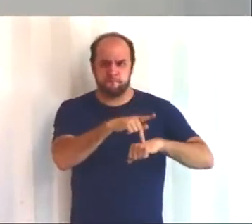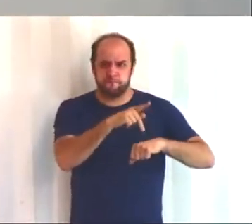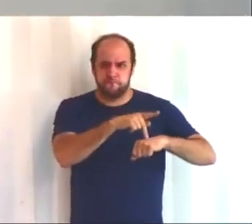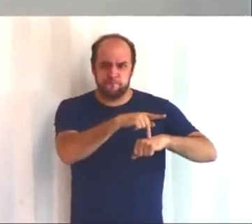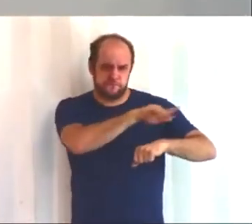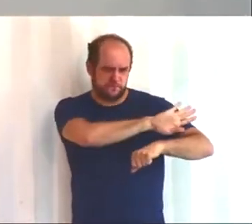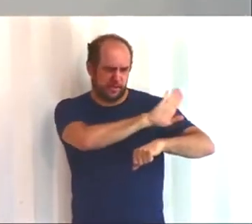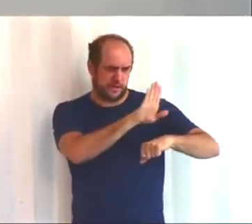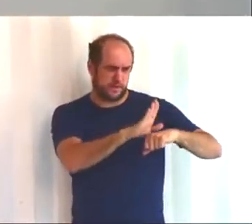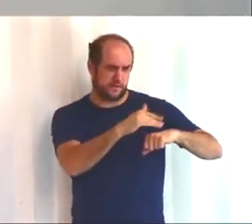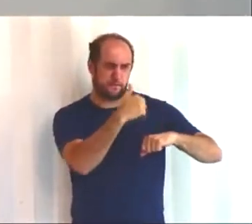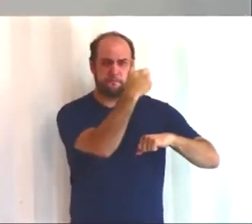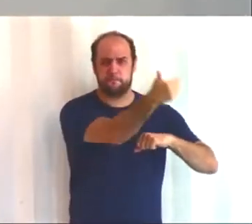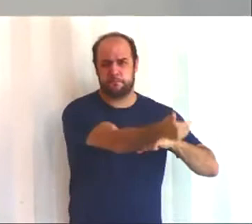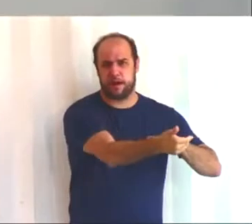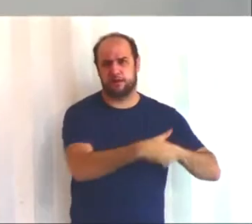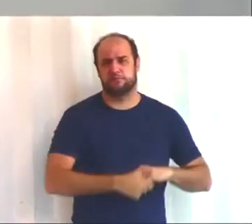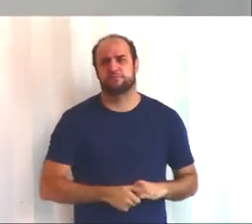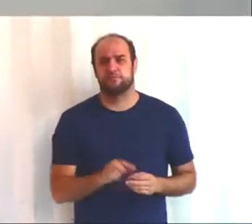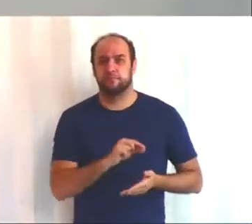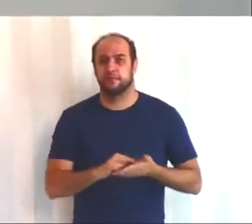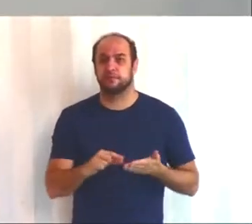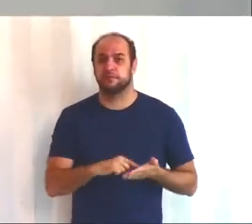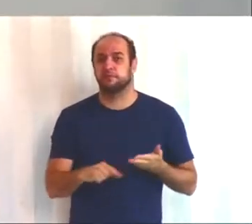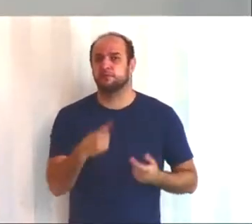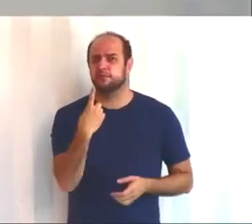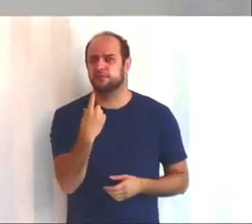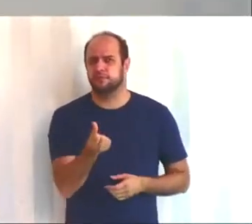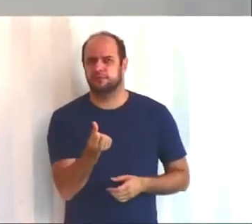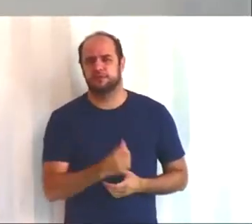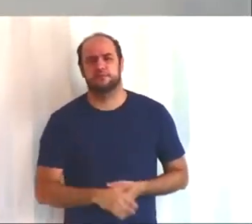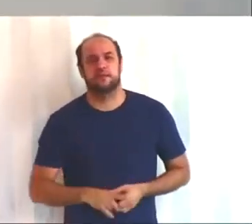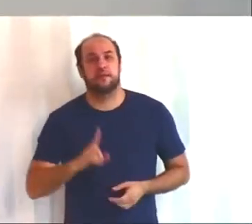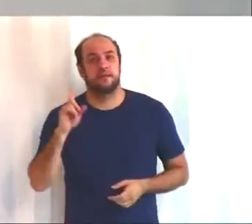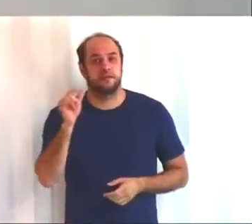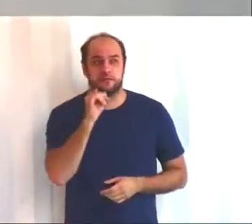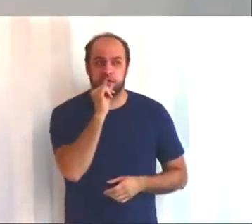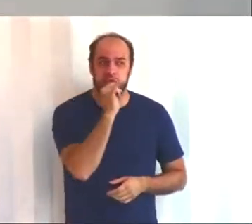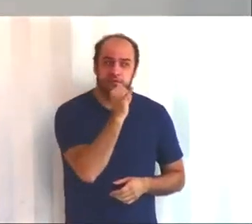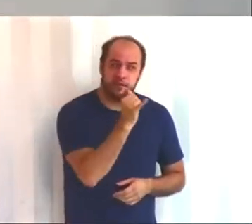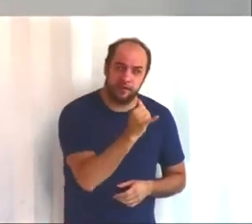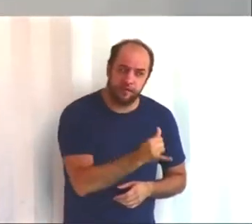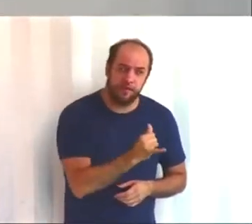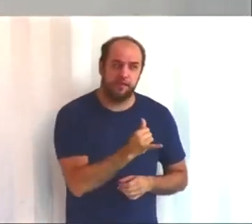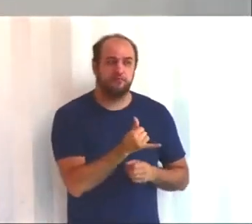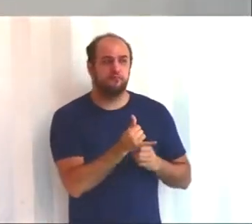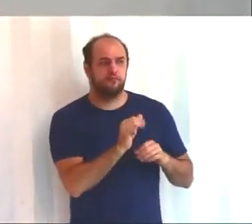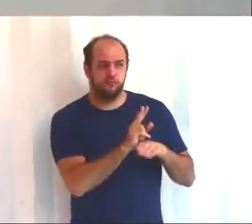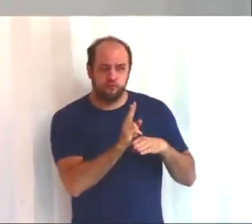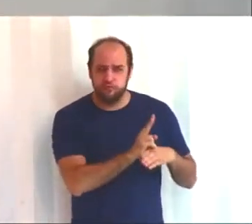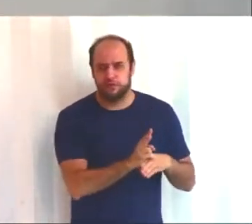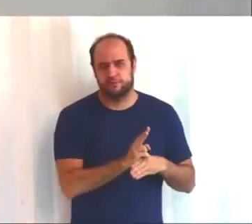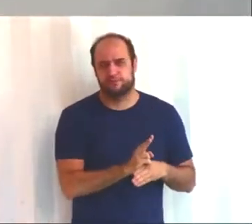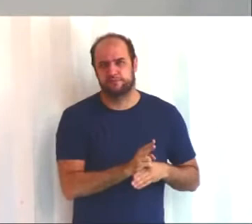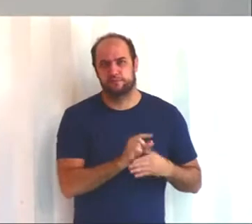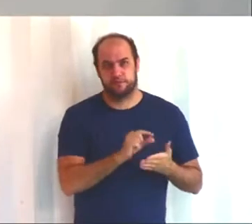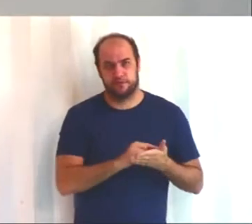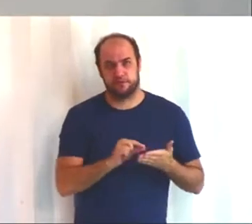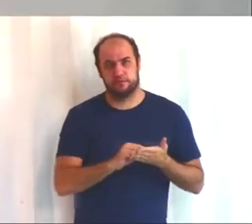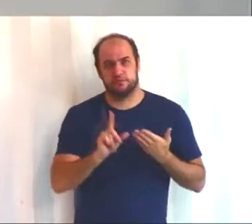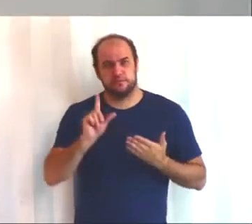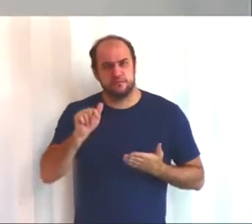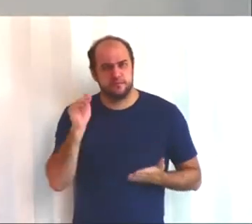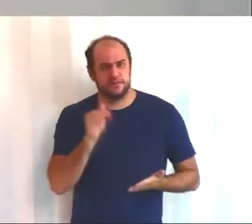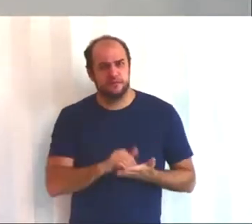do versículo 16, Deus começa a tratar com Jeremias, do versículo 17 ao versículo 19.